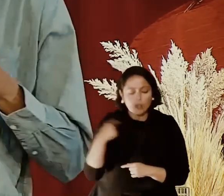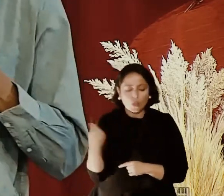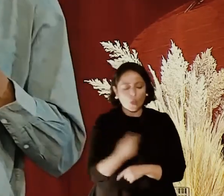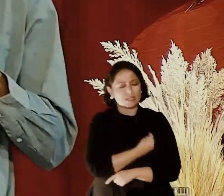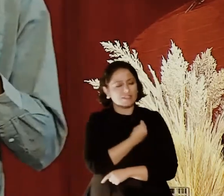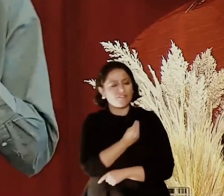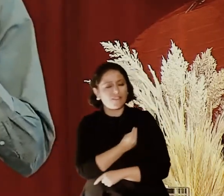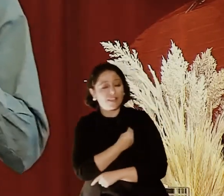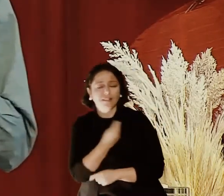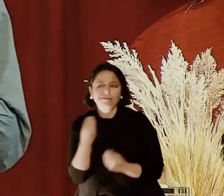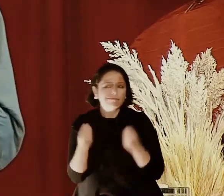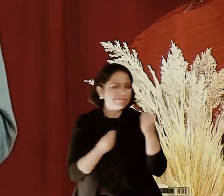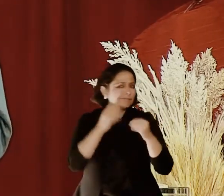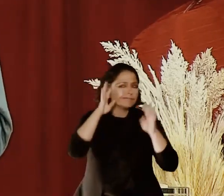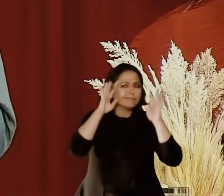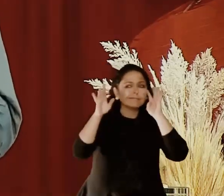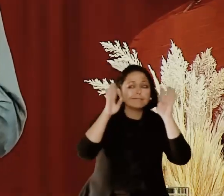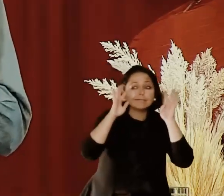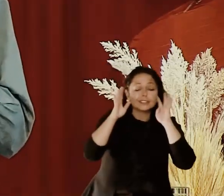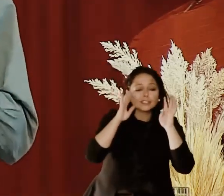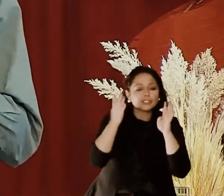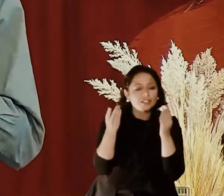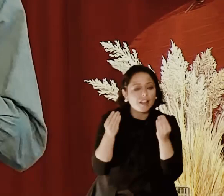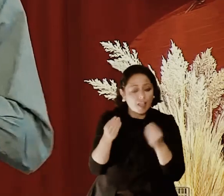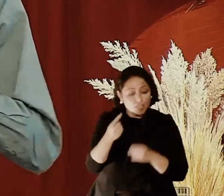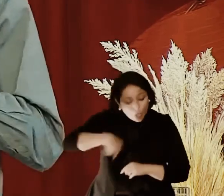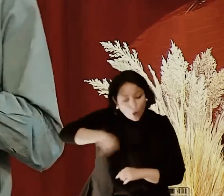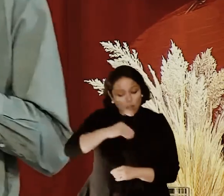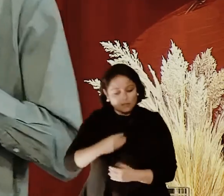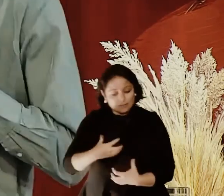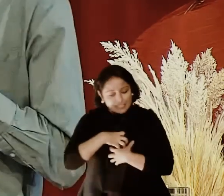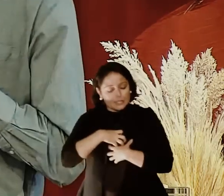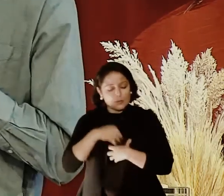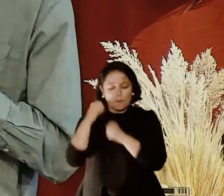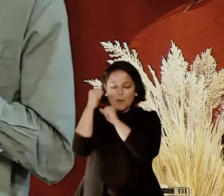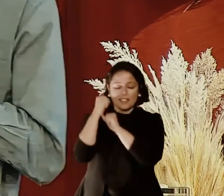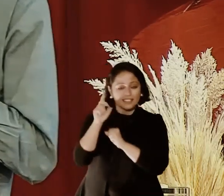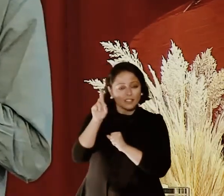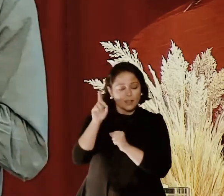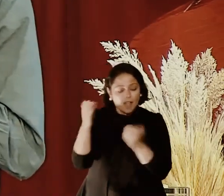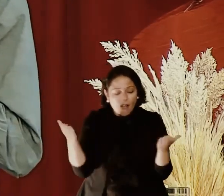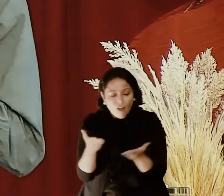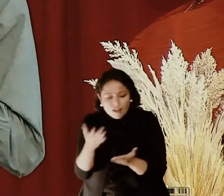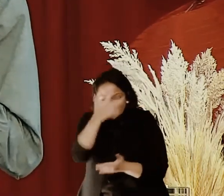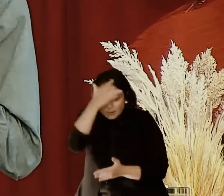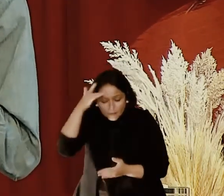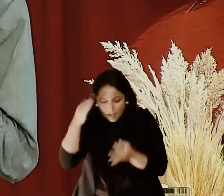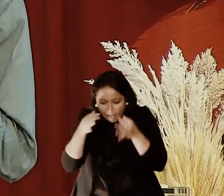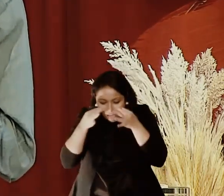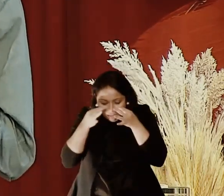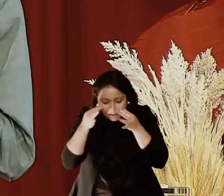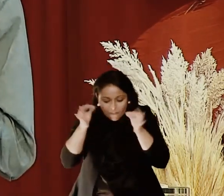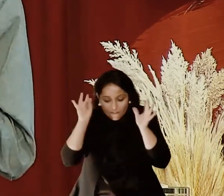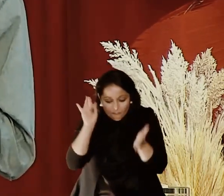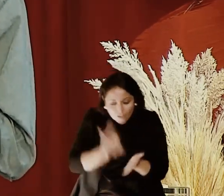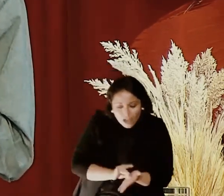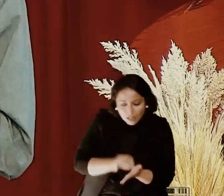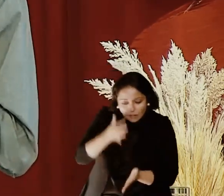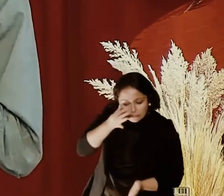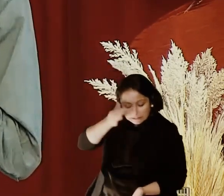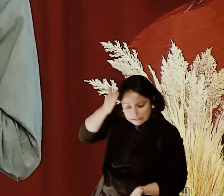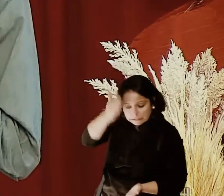vidas, imagina só o impacto na vida desses pastores aqui, ao testemunharem, ao verem de forma